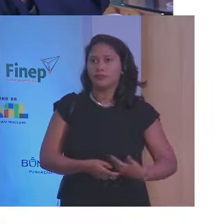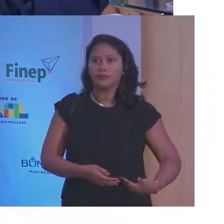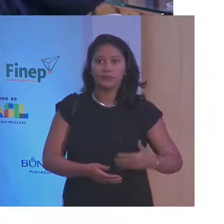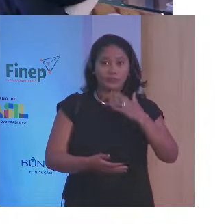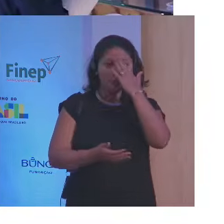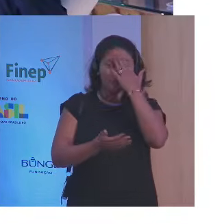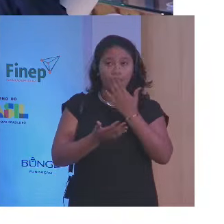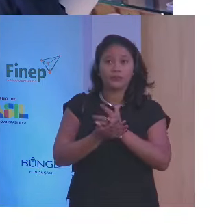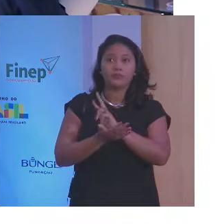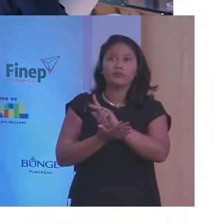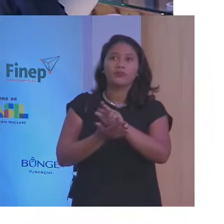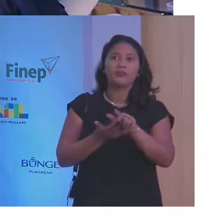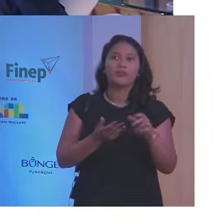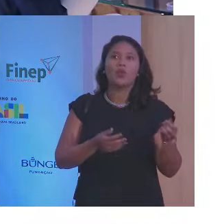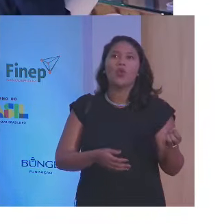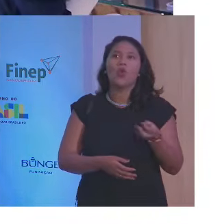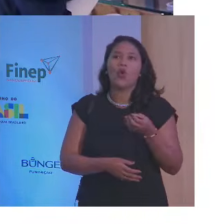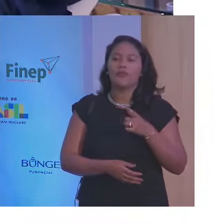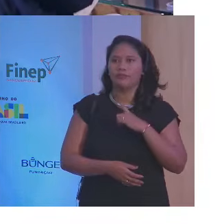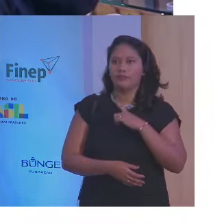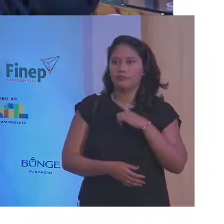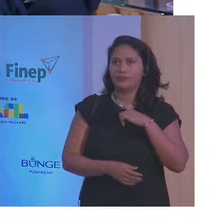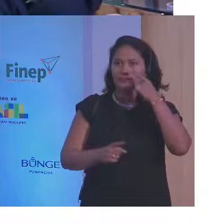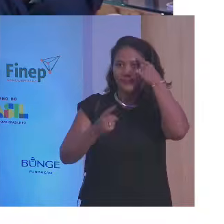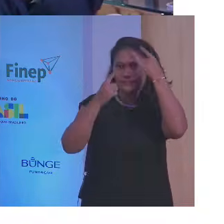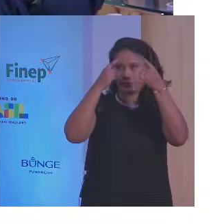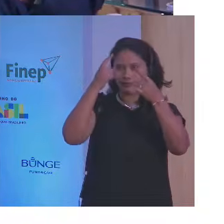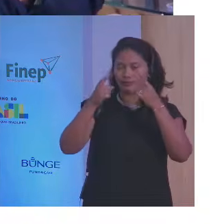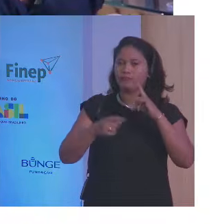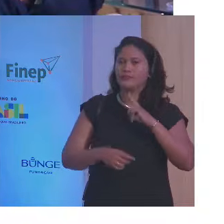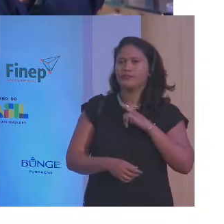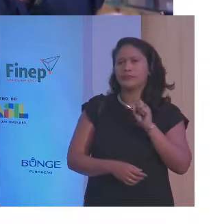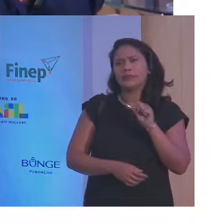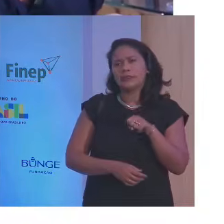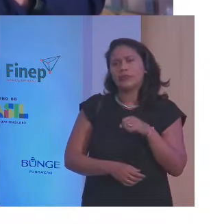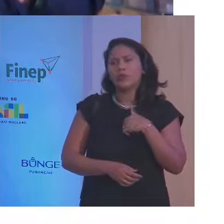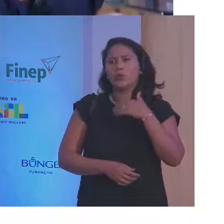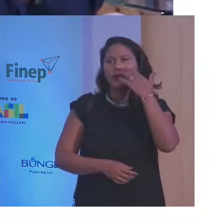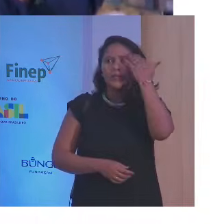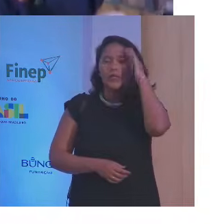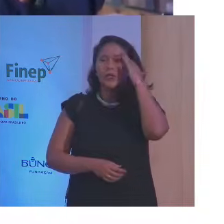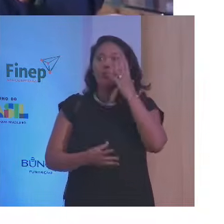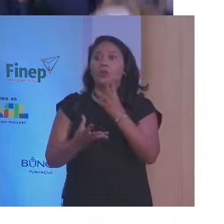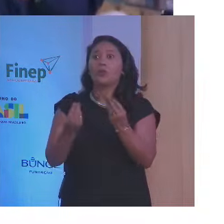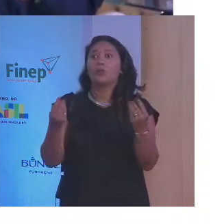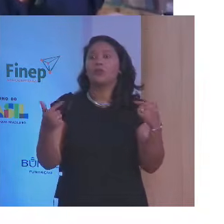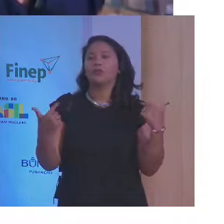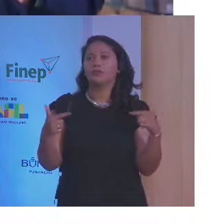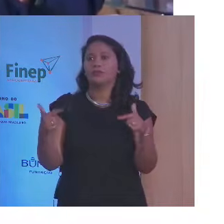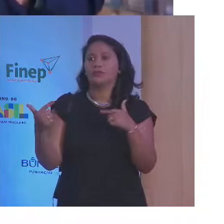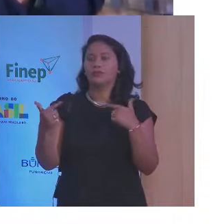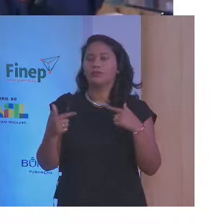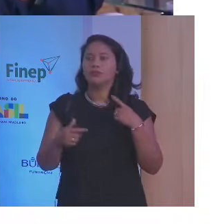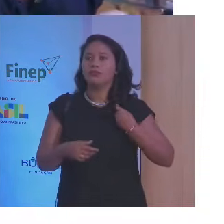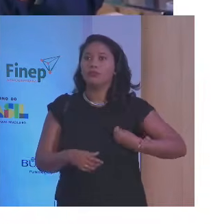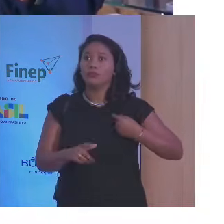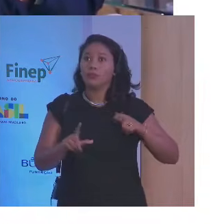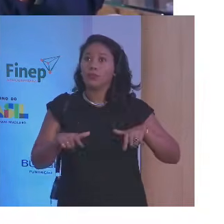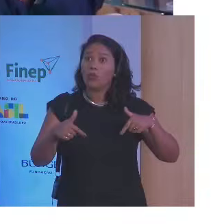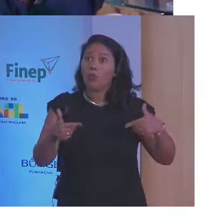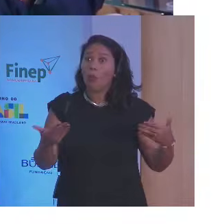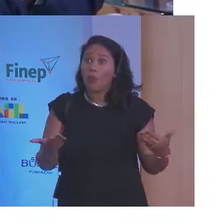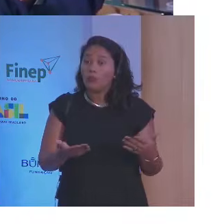acho que tem várias formas novas e criativas. E, sim, eu entendo que muitos dos trabalhos que estão sendo executados